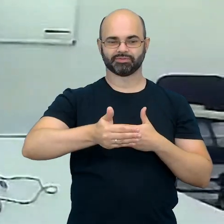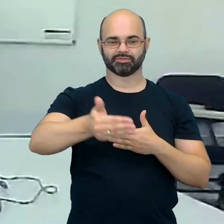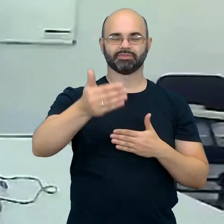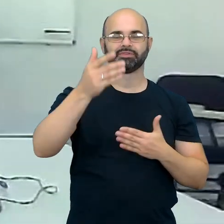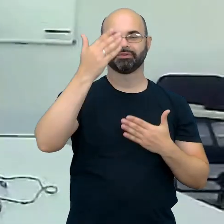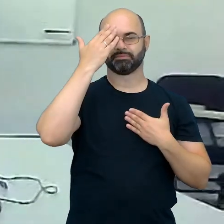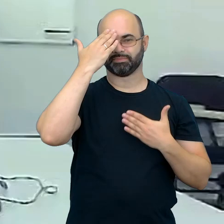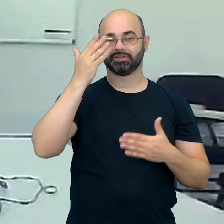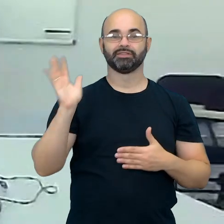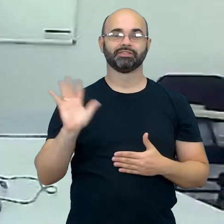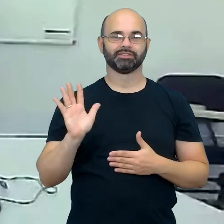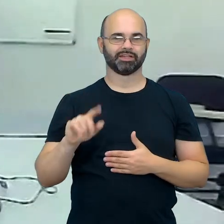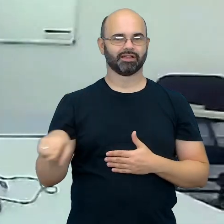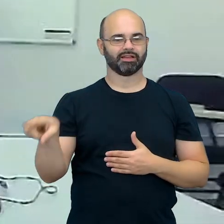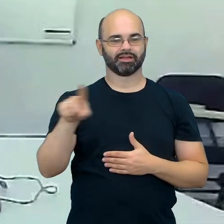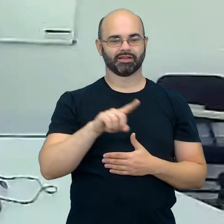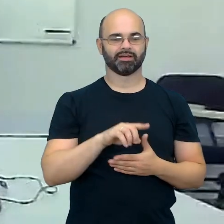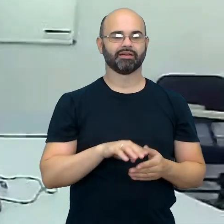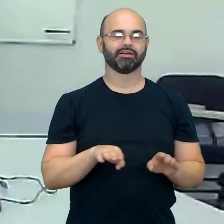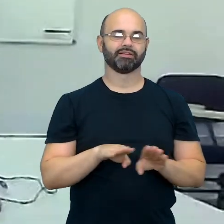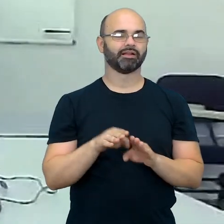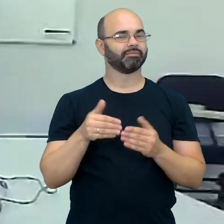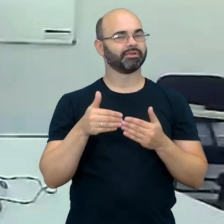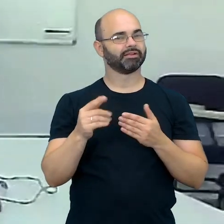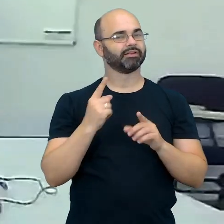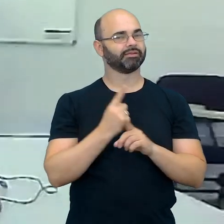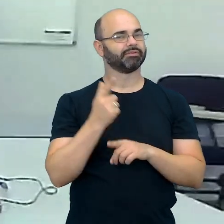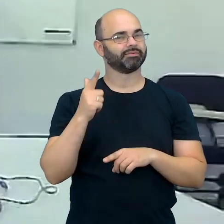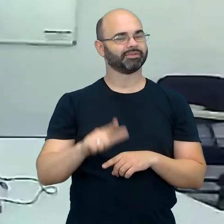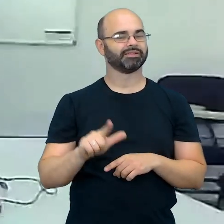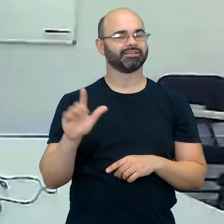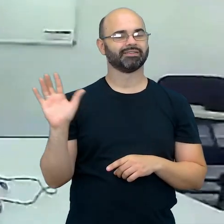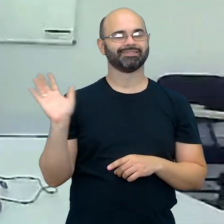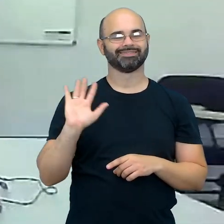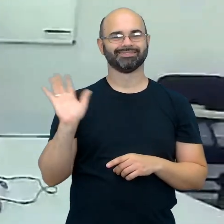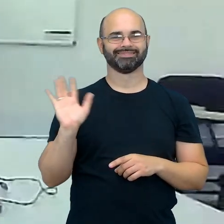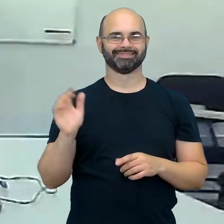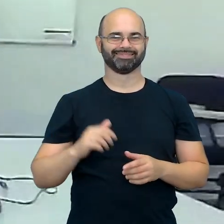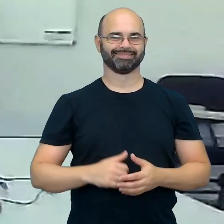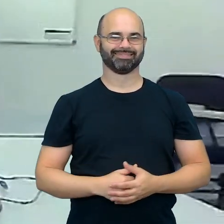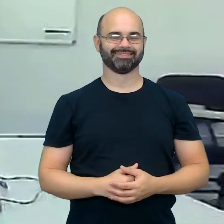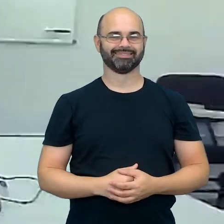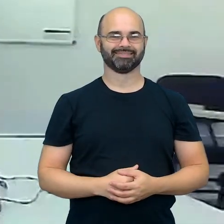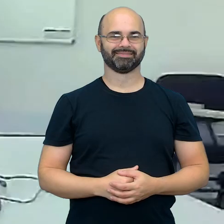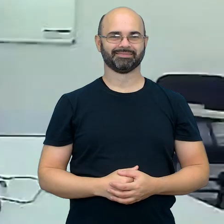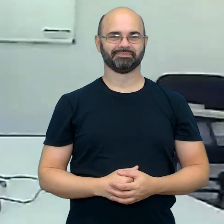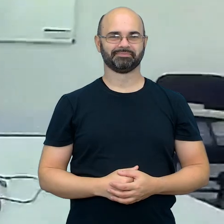vocês. E deixo o meu até breve e até mais, professores. Tchau, tchau.